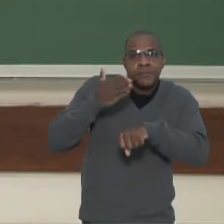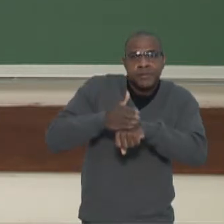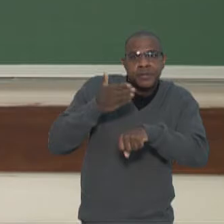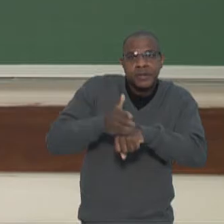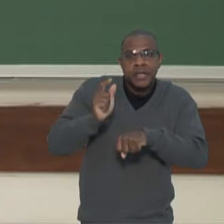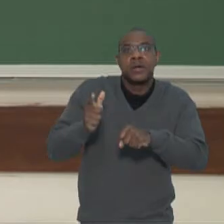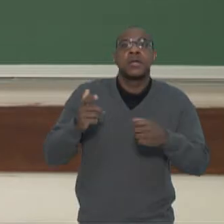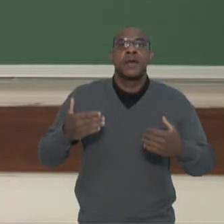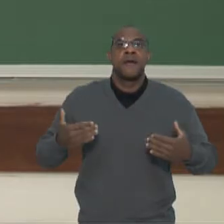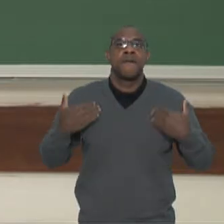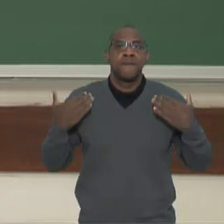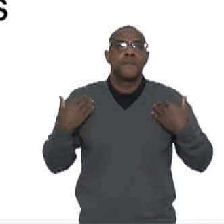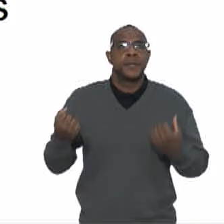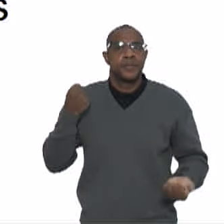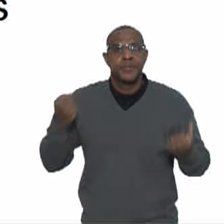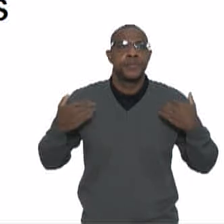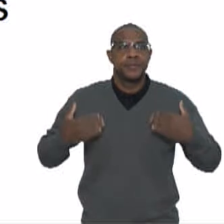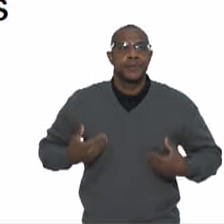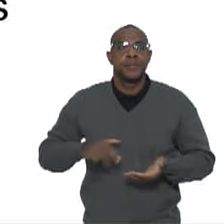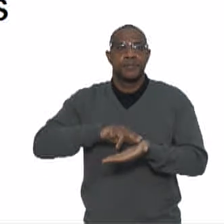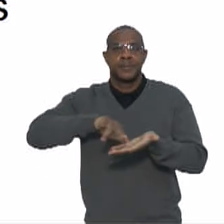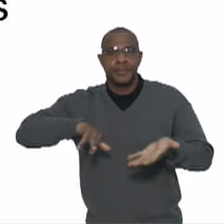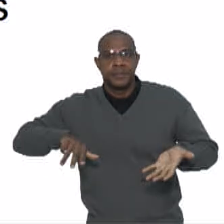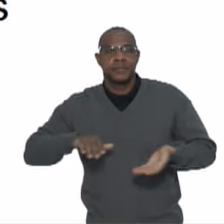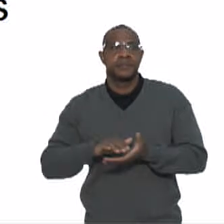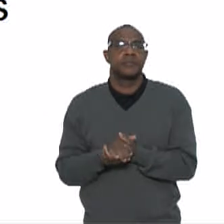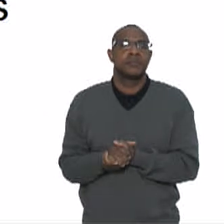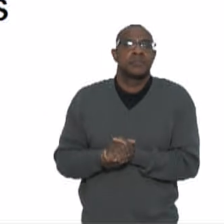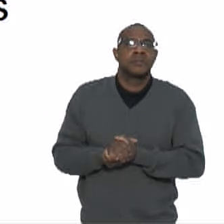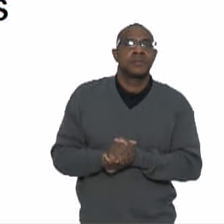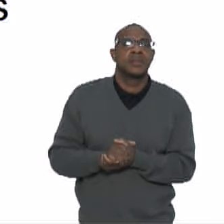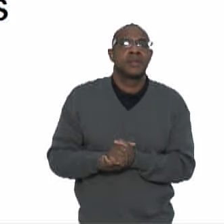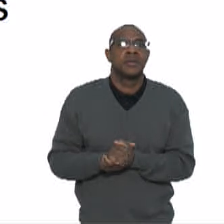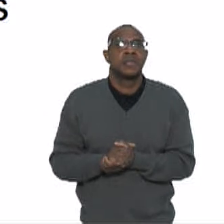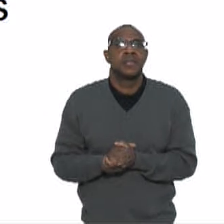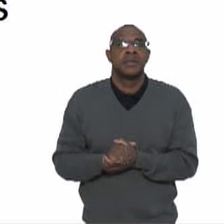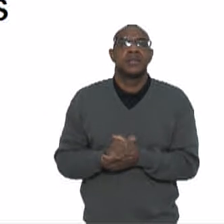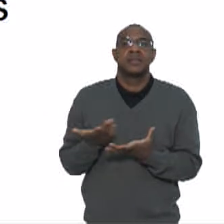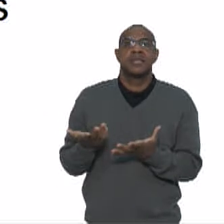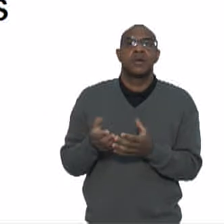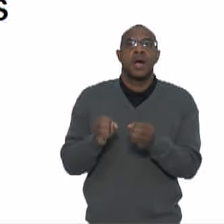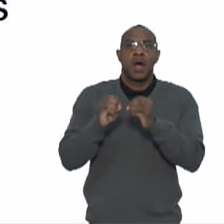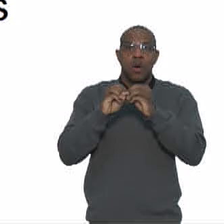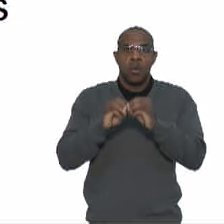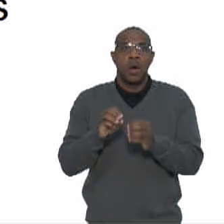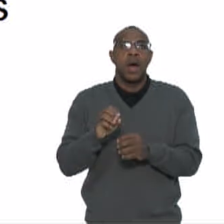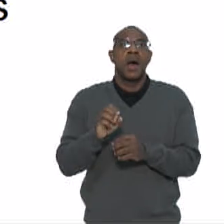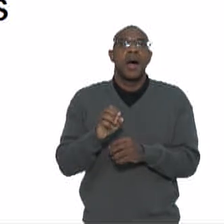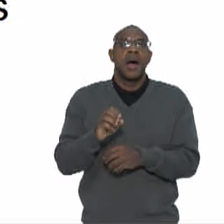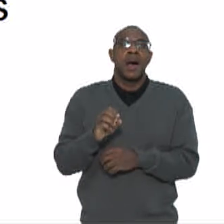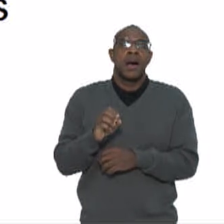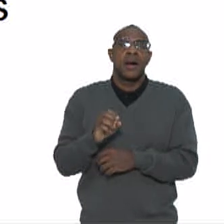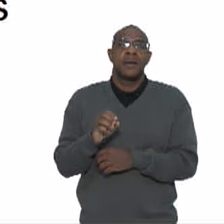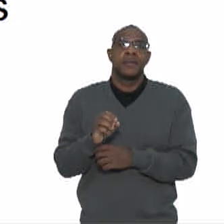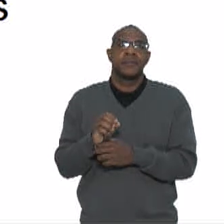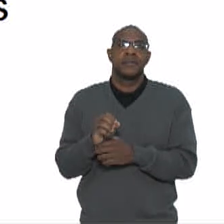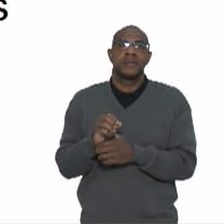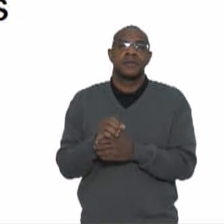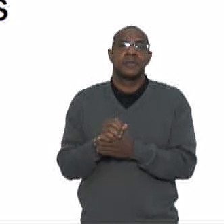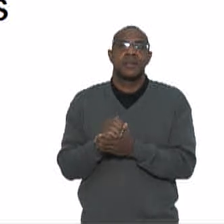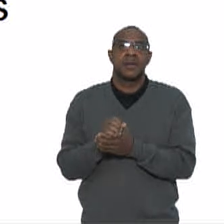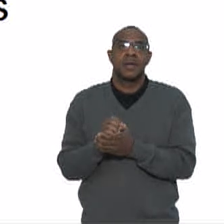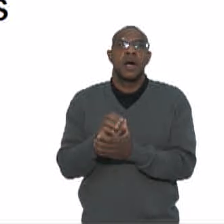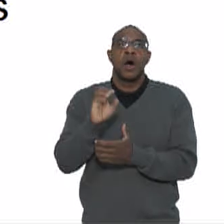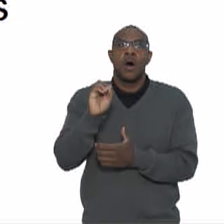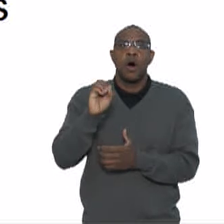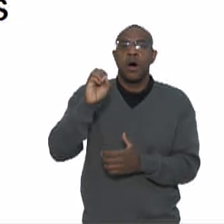Beleza? A OMS, a Organização Mundial de Saúde, recomenda a todas as pessoas adultas sanas que pratiquem ao